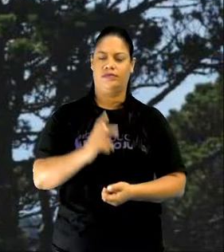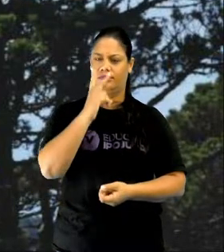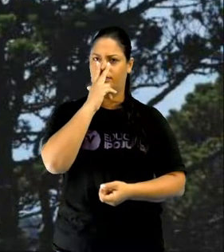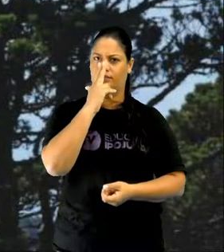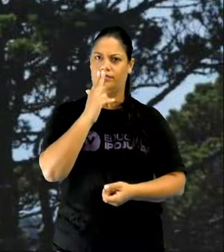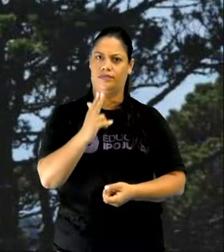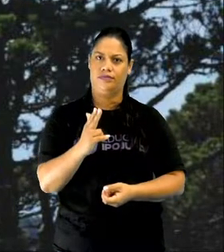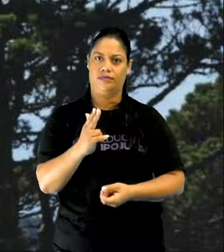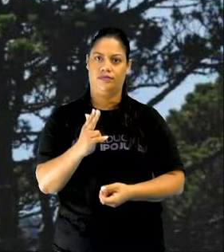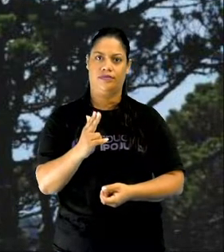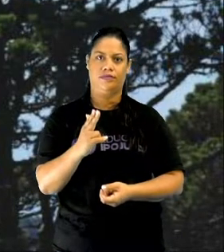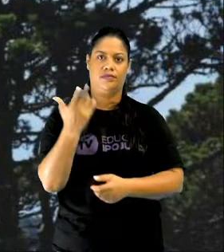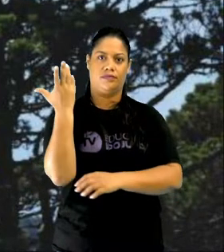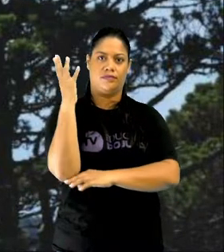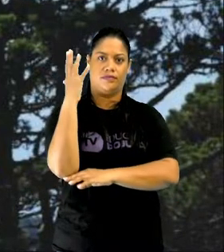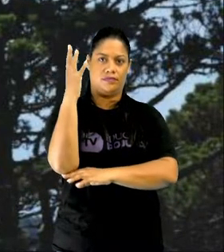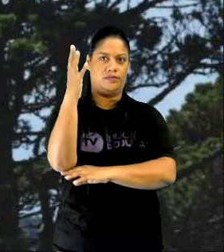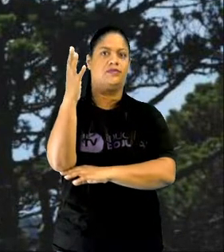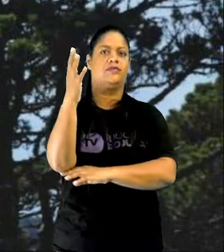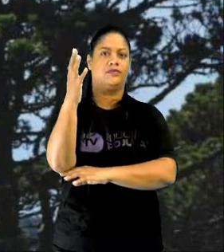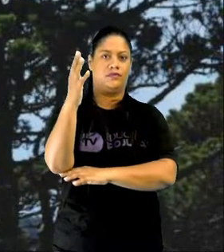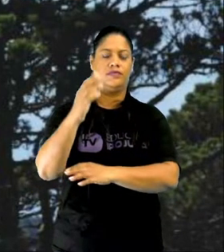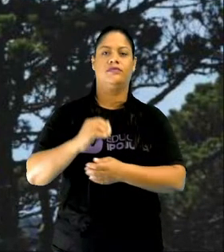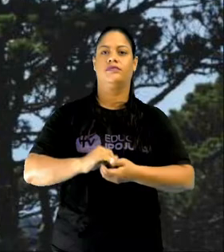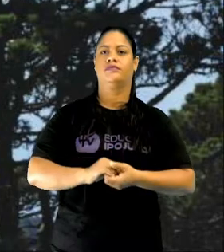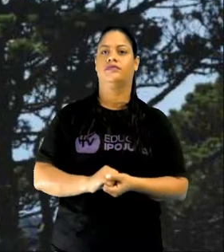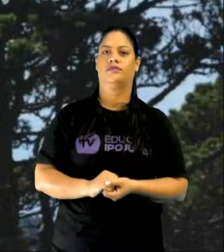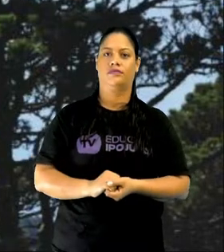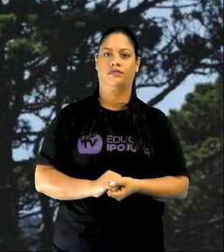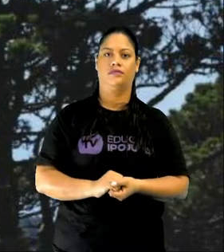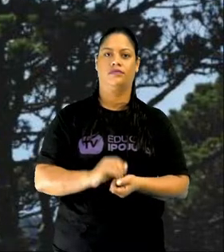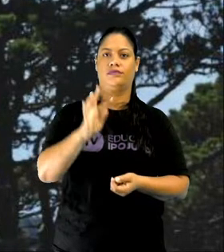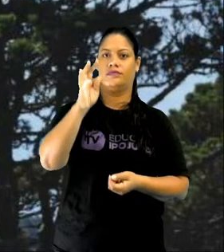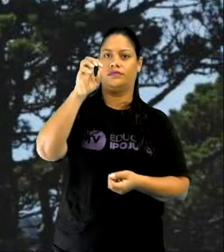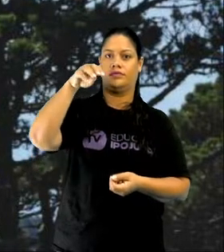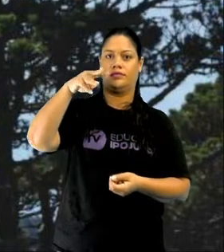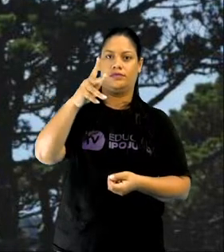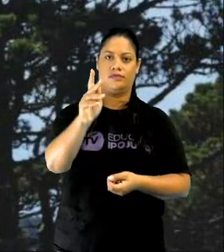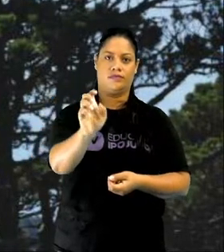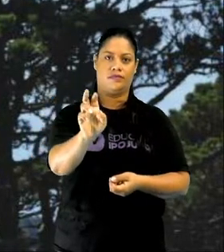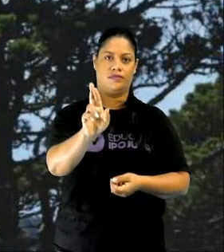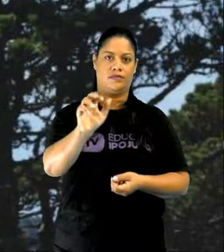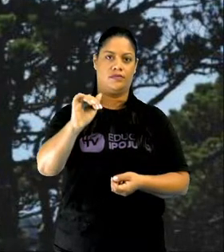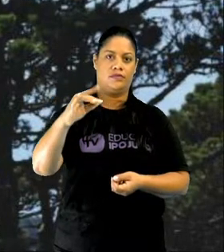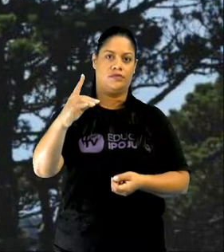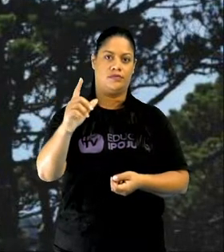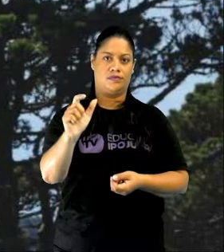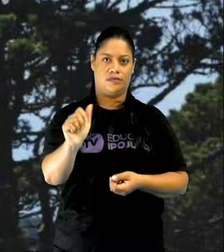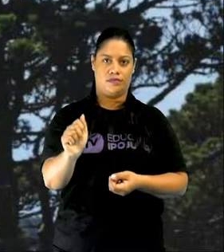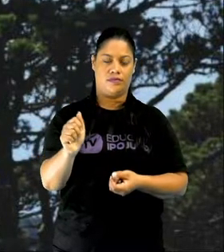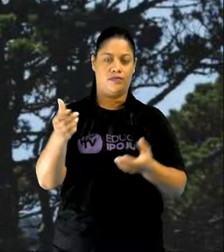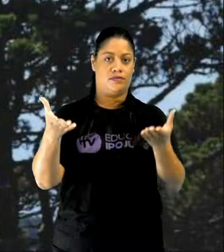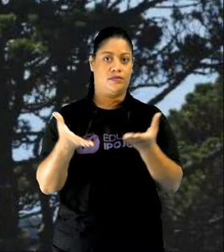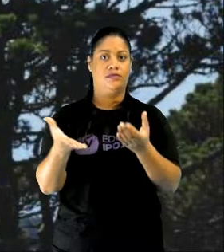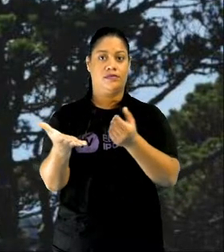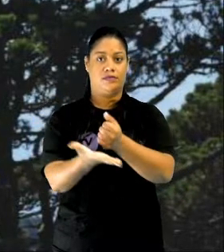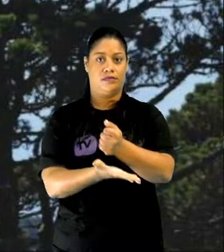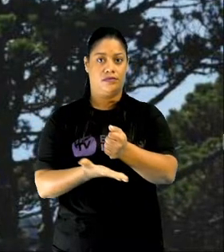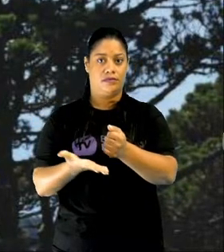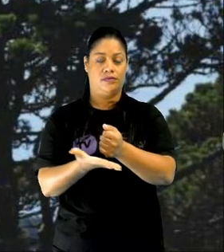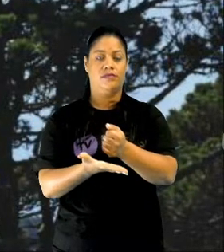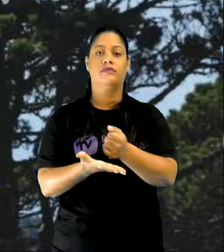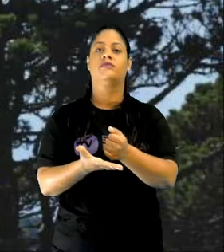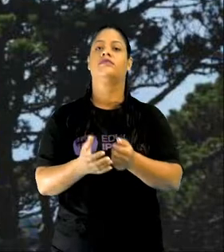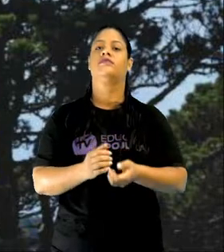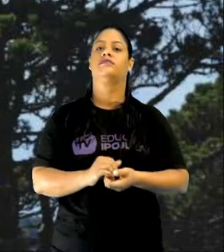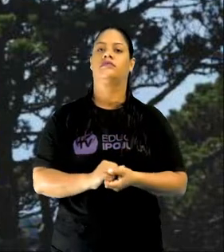parecida com uma floresta temperada, certo? Mas, em compensação, nas áreas mais baixas da América Central,